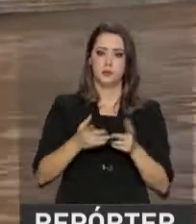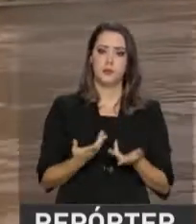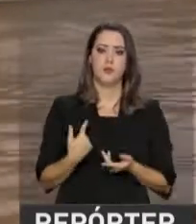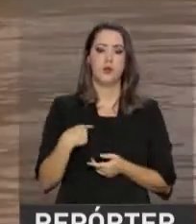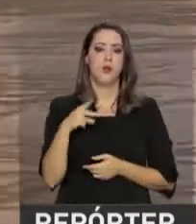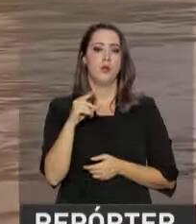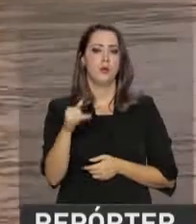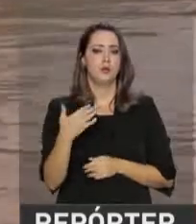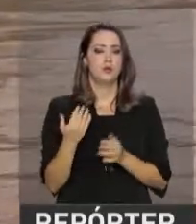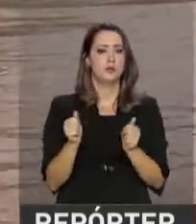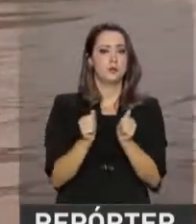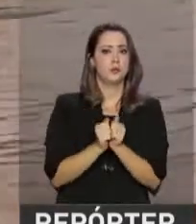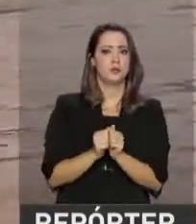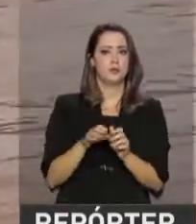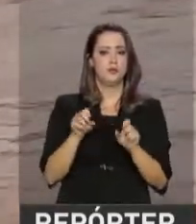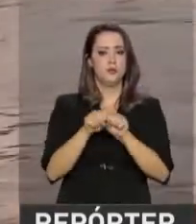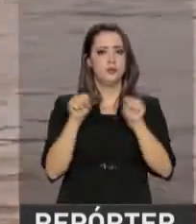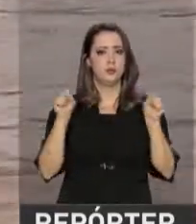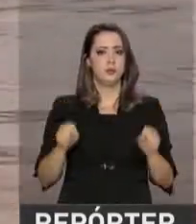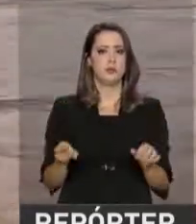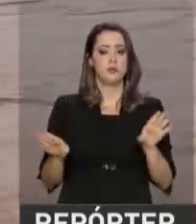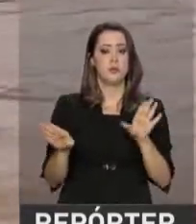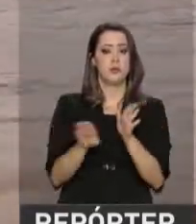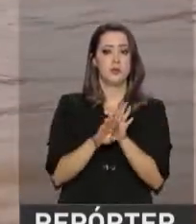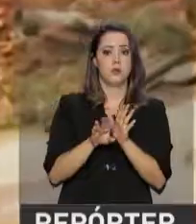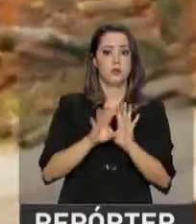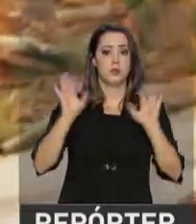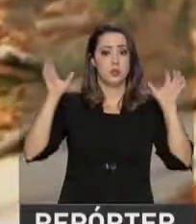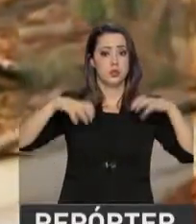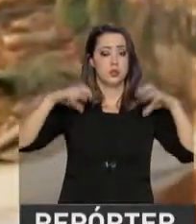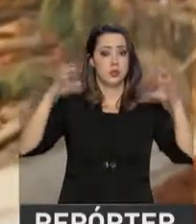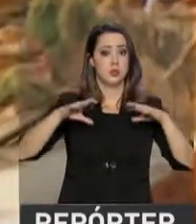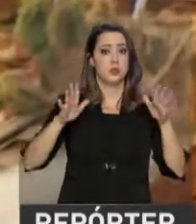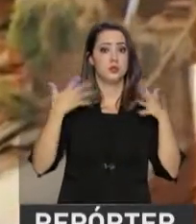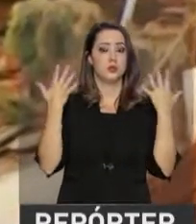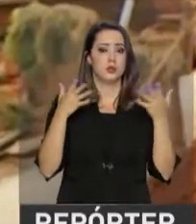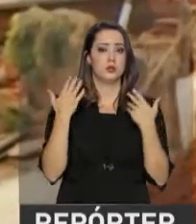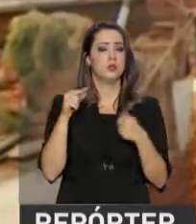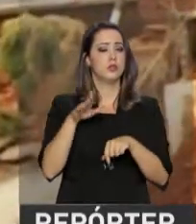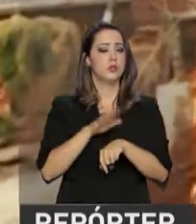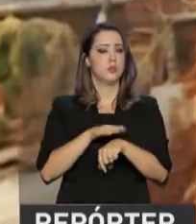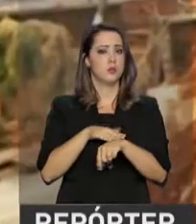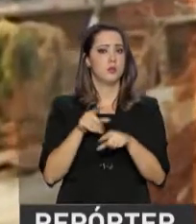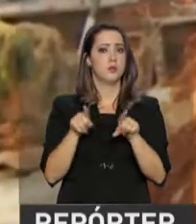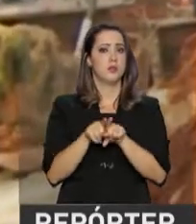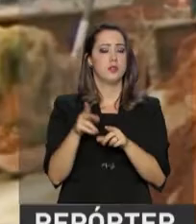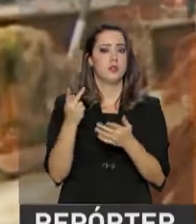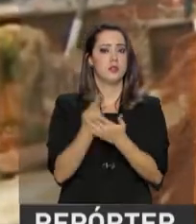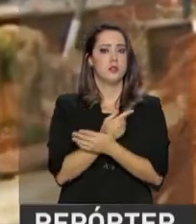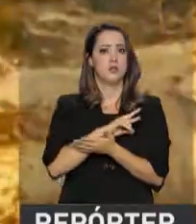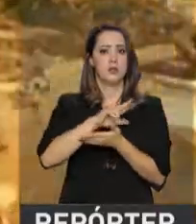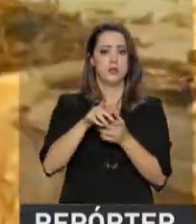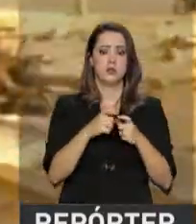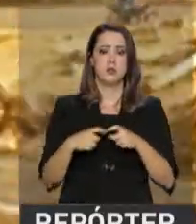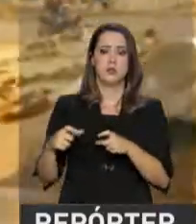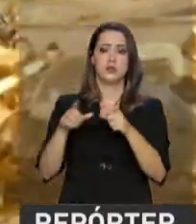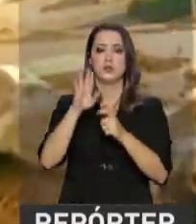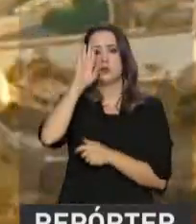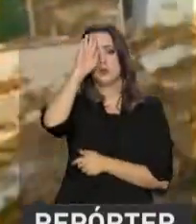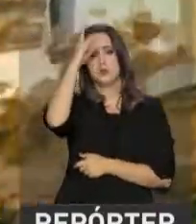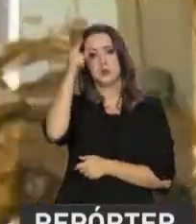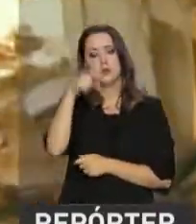data de implantação do sistema coincide com a chegada das chuvas de verão nesta época costuma ocorrer em várias cidades principalmente